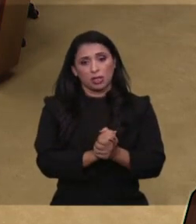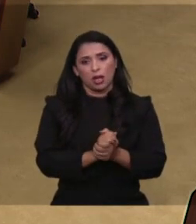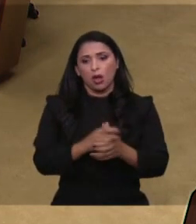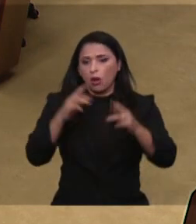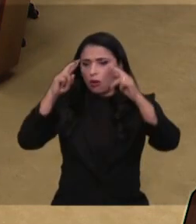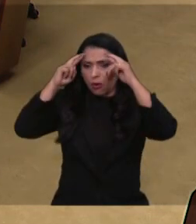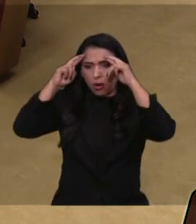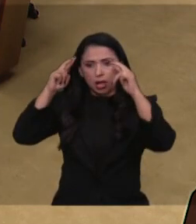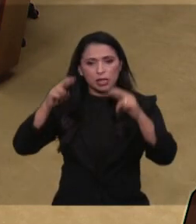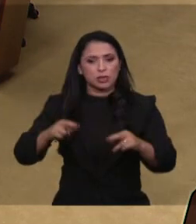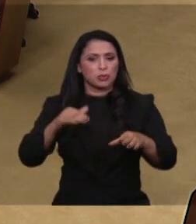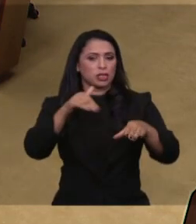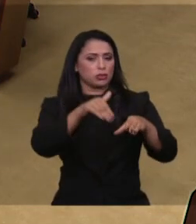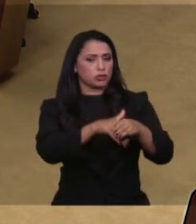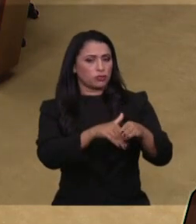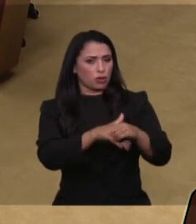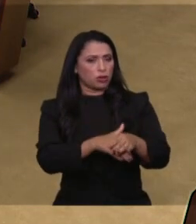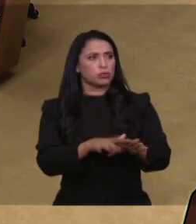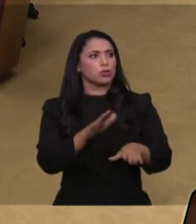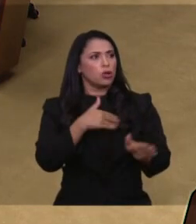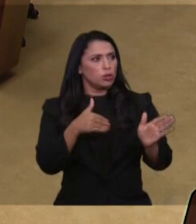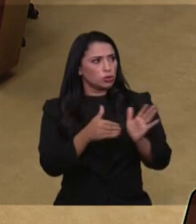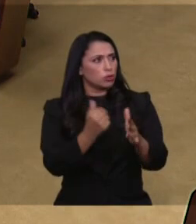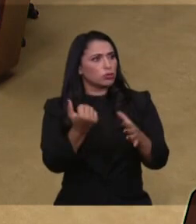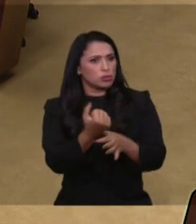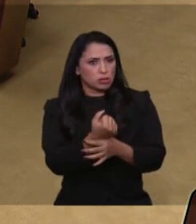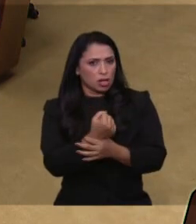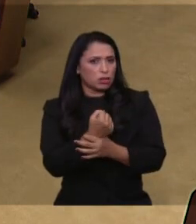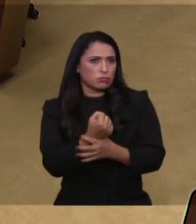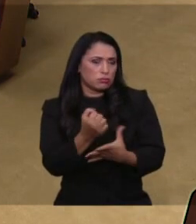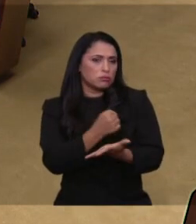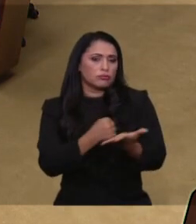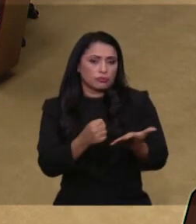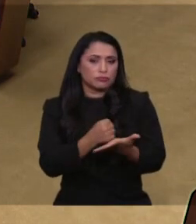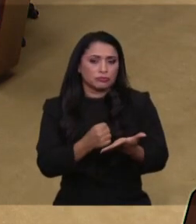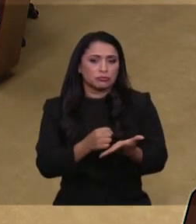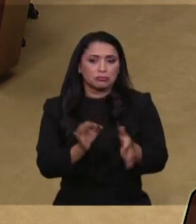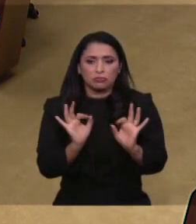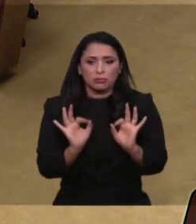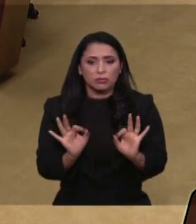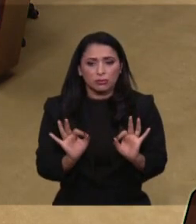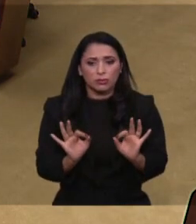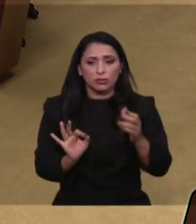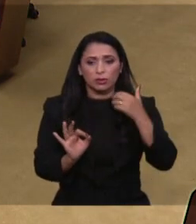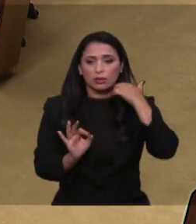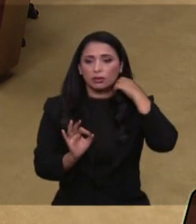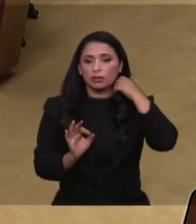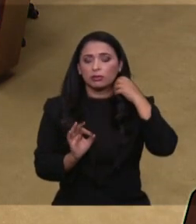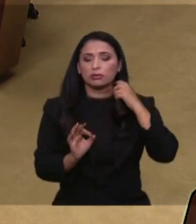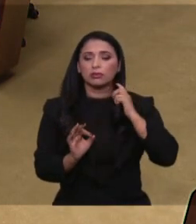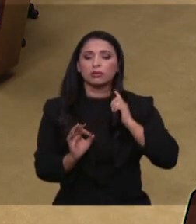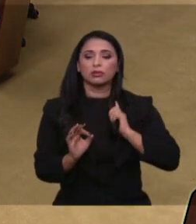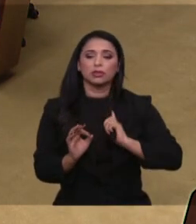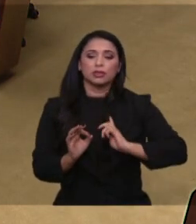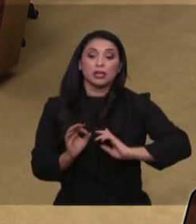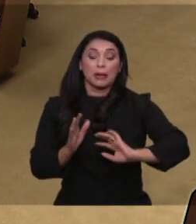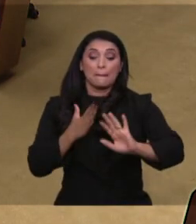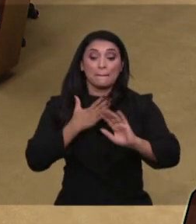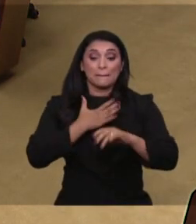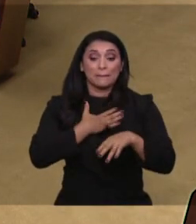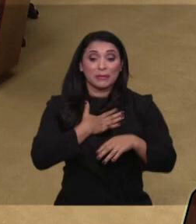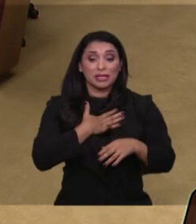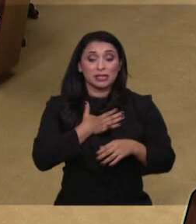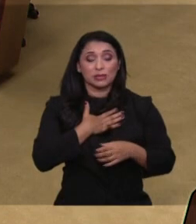proferidos, que todos têm sustentabilidade, todos têm fundamento, todos param em pé. Mas o meu olhar